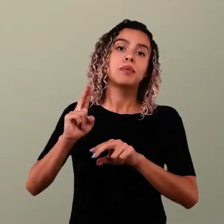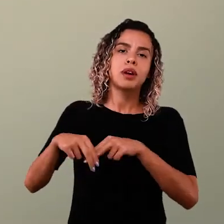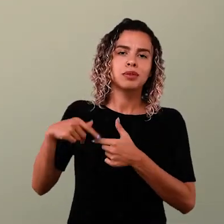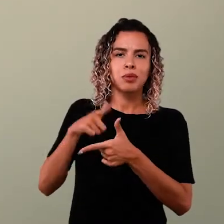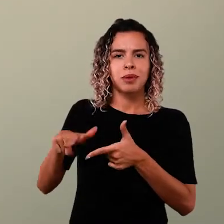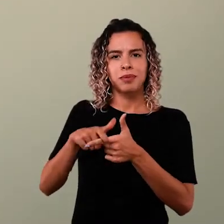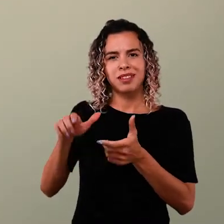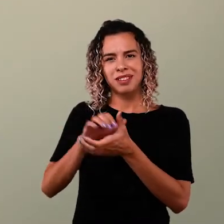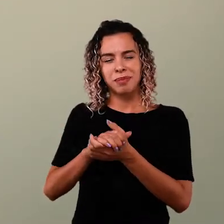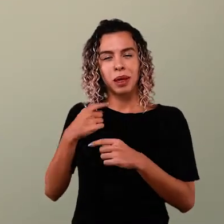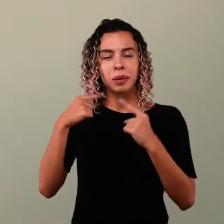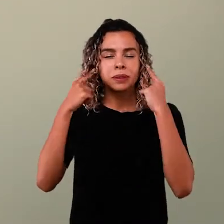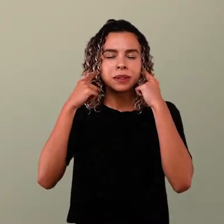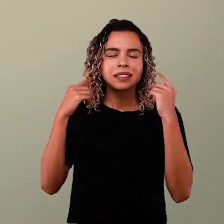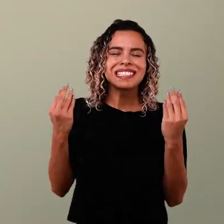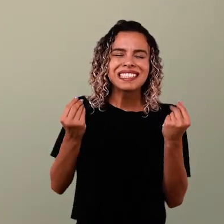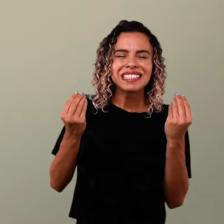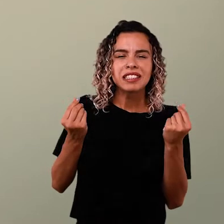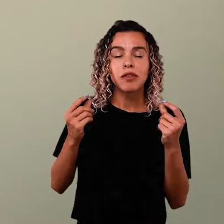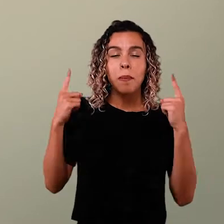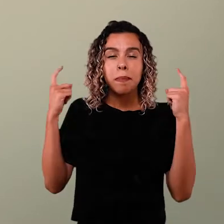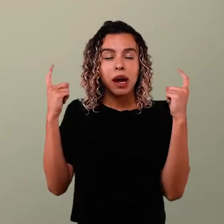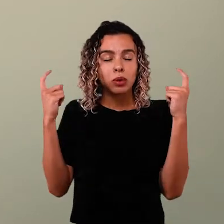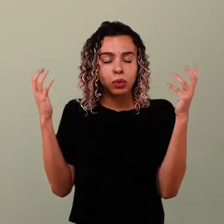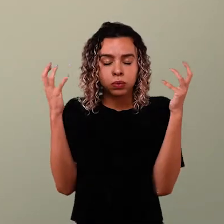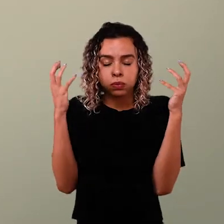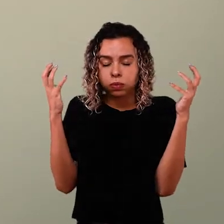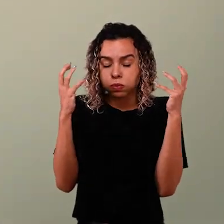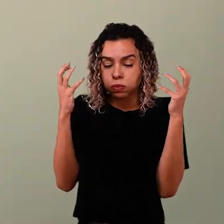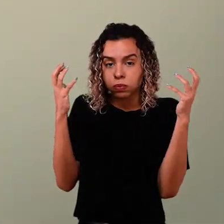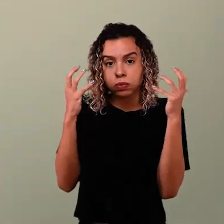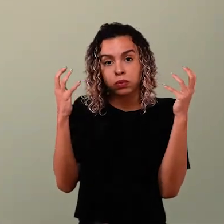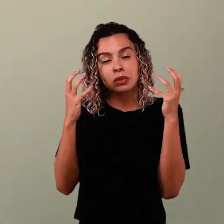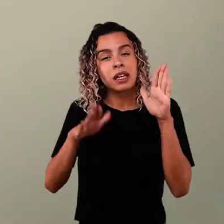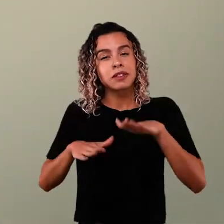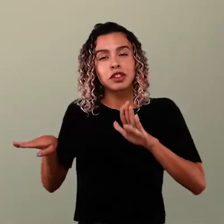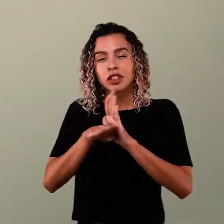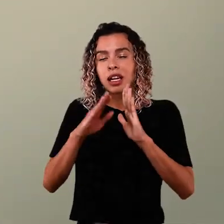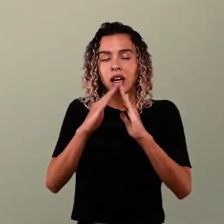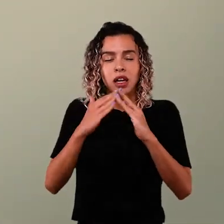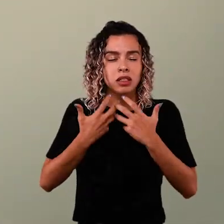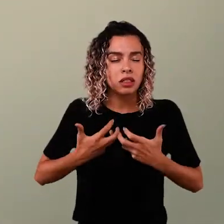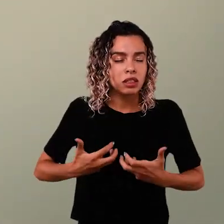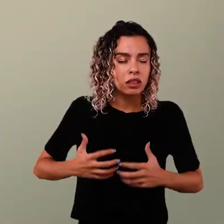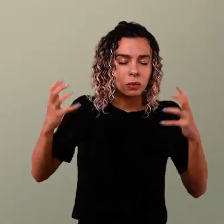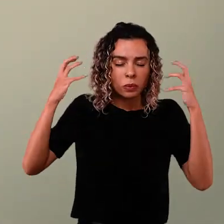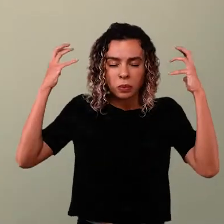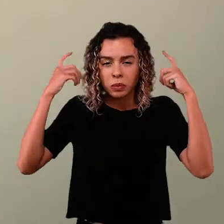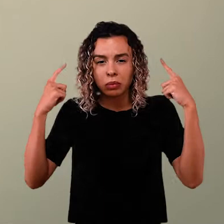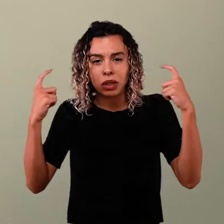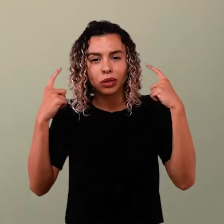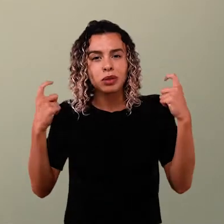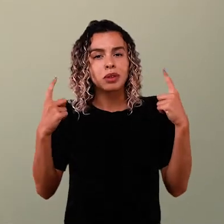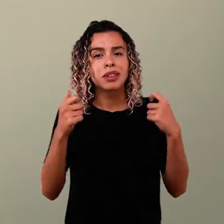tenho uma sensibilidade auditiva muito grande, então muito barulho me sobrecarrega. E eu chegava em casa já esgotado. E